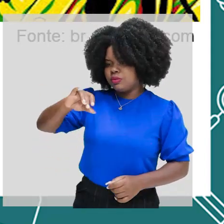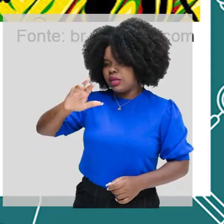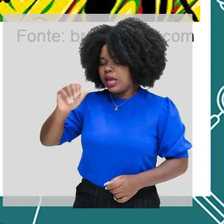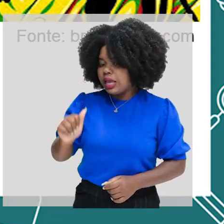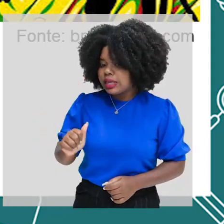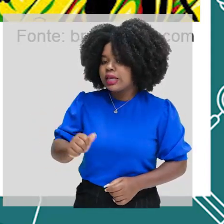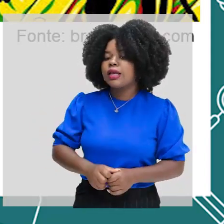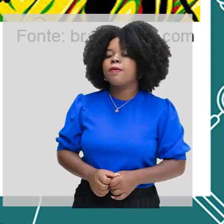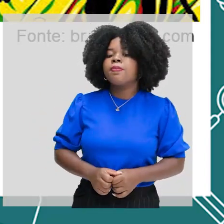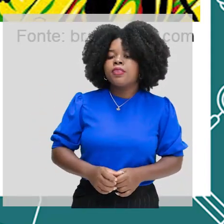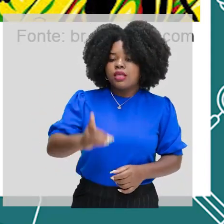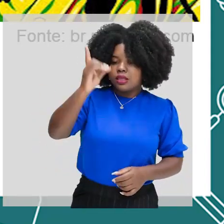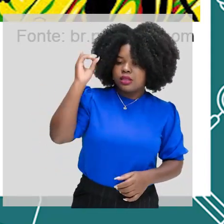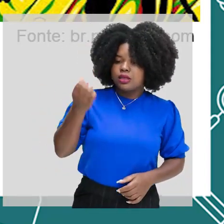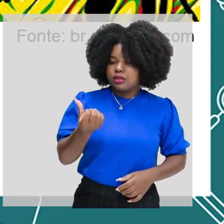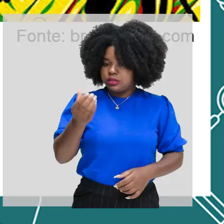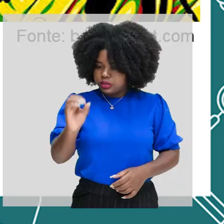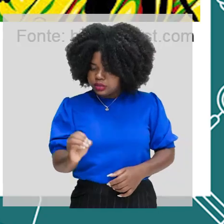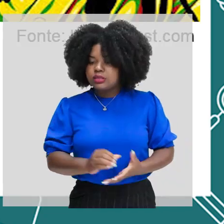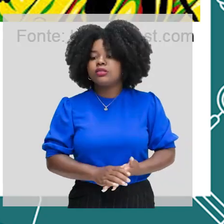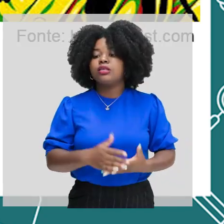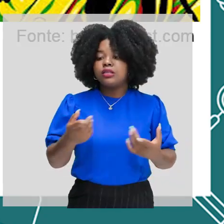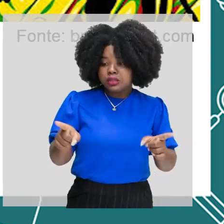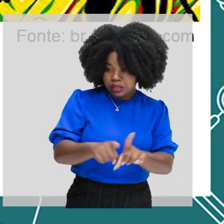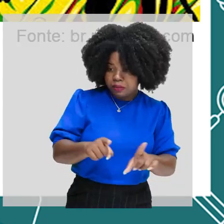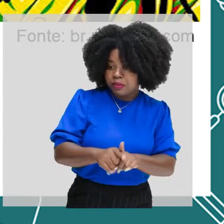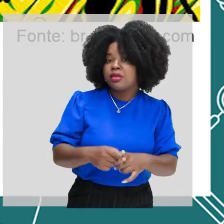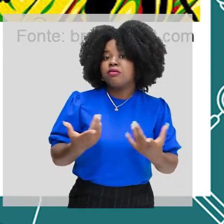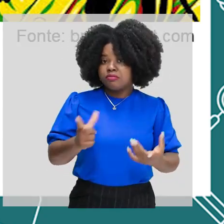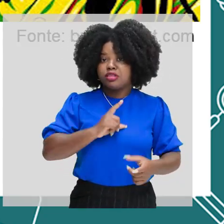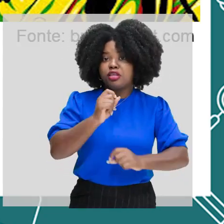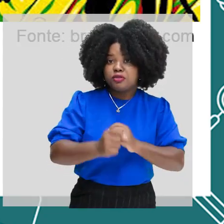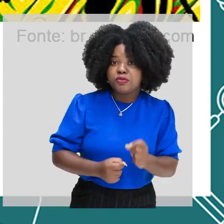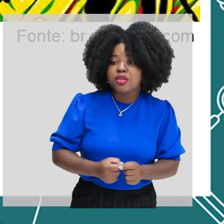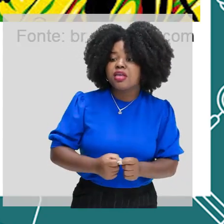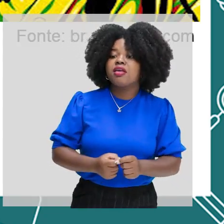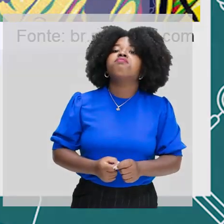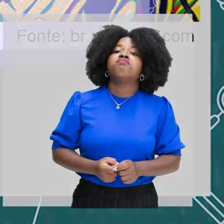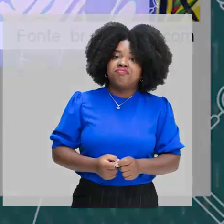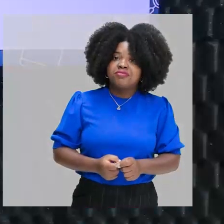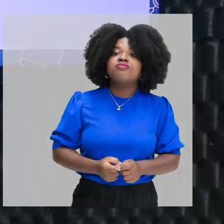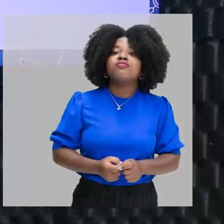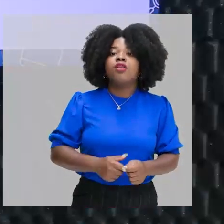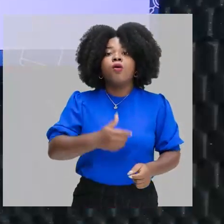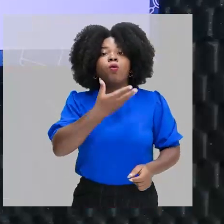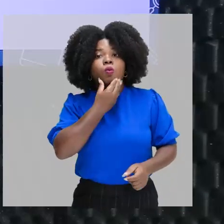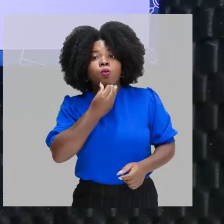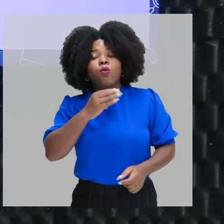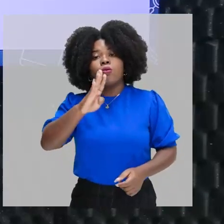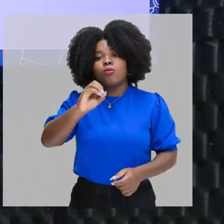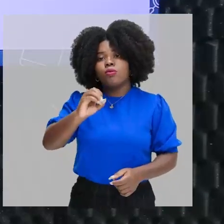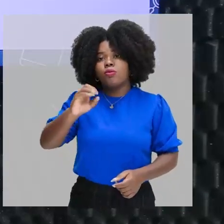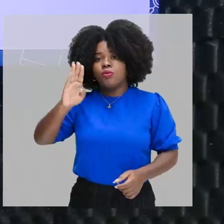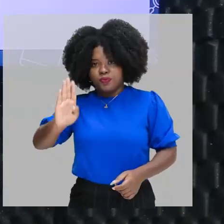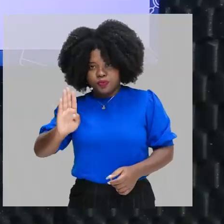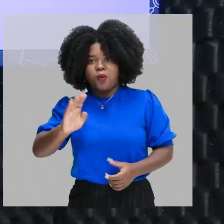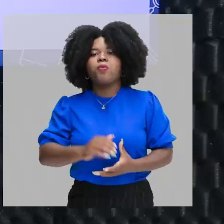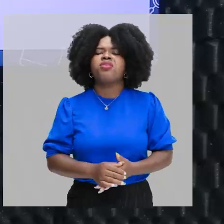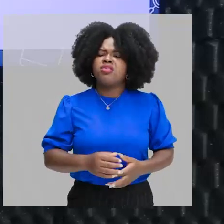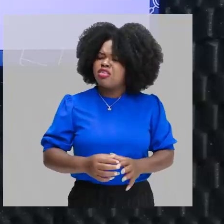foi o maior ícone e o maior símbolo, como vocês com certeza sabem, foi o Bob Marley, um cantor e compositor